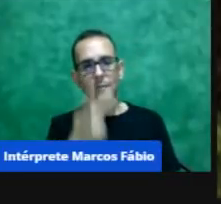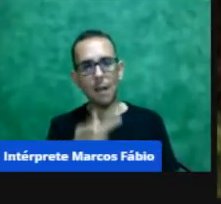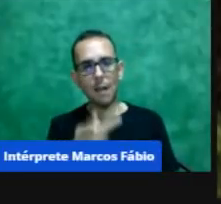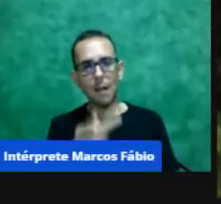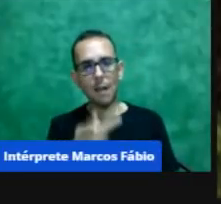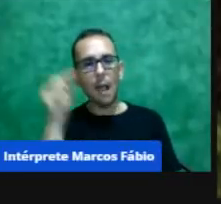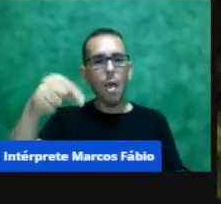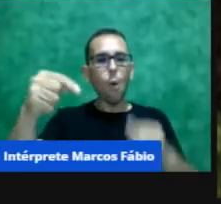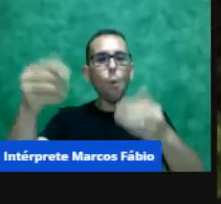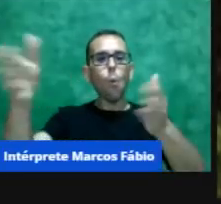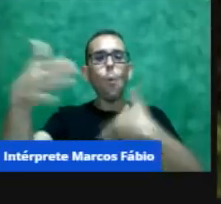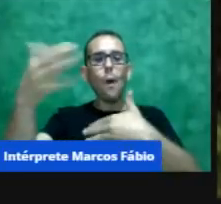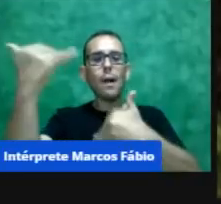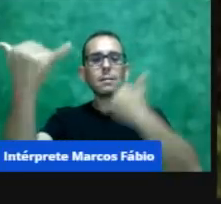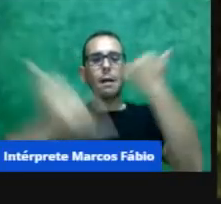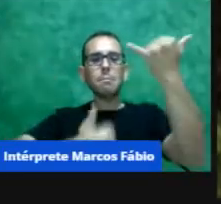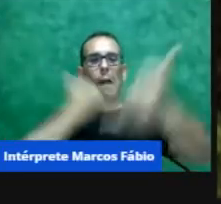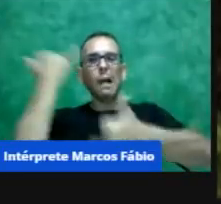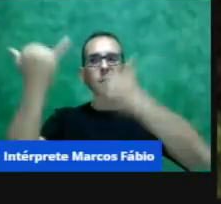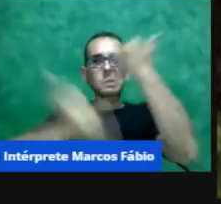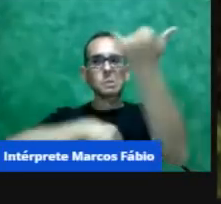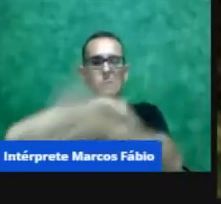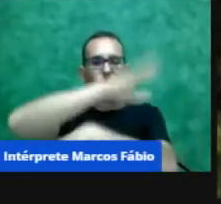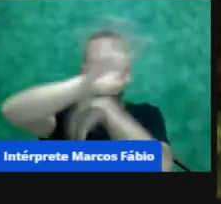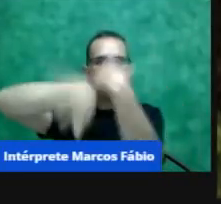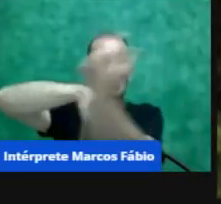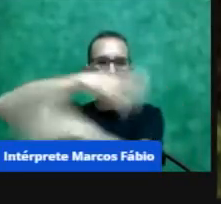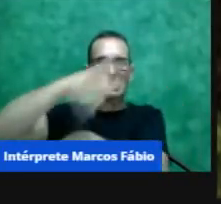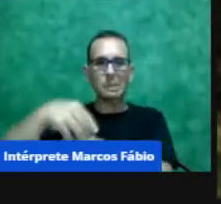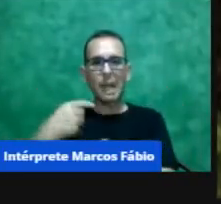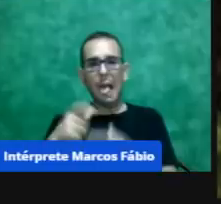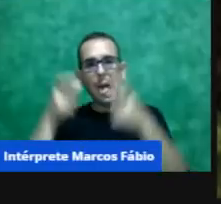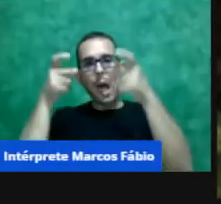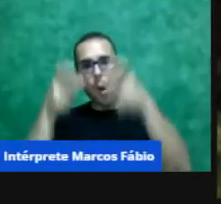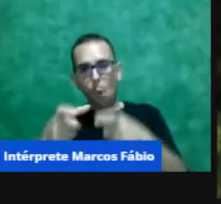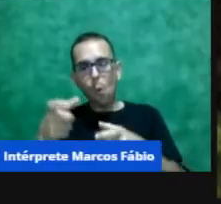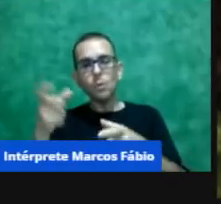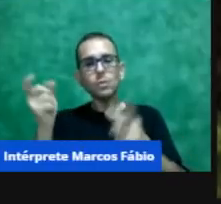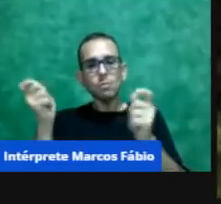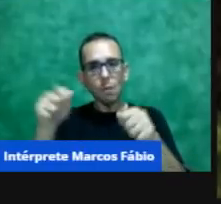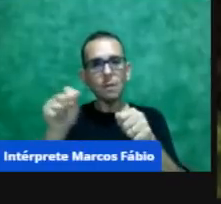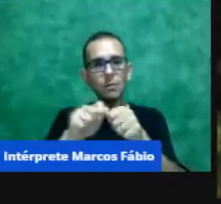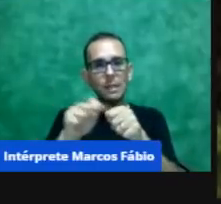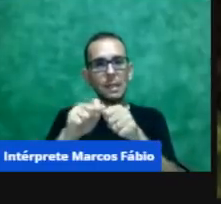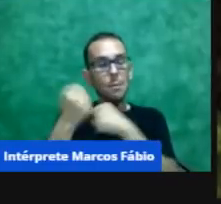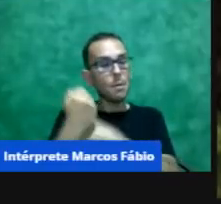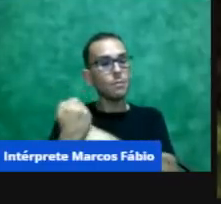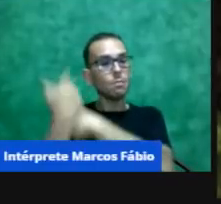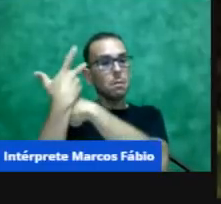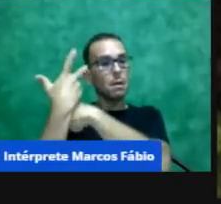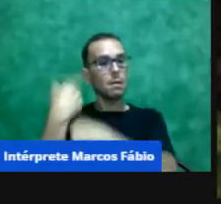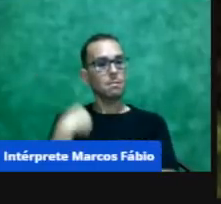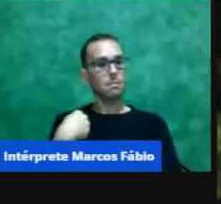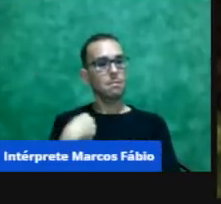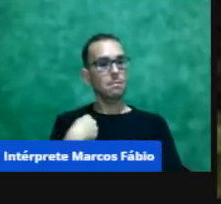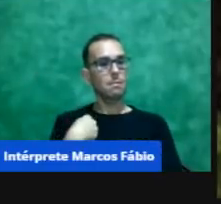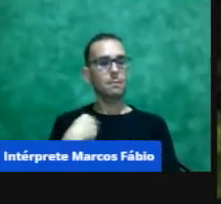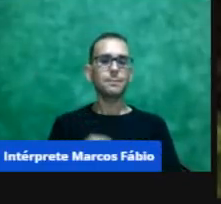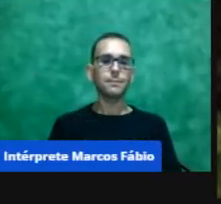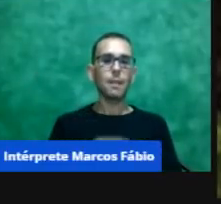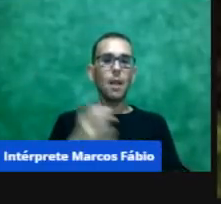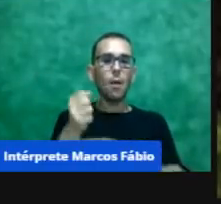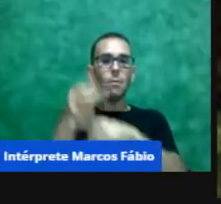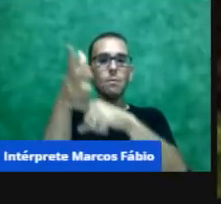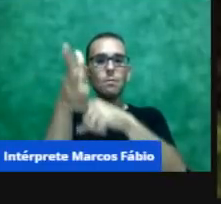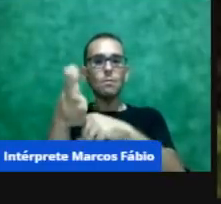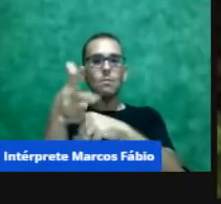da bagunça, né? Aqui é onde eu faço as minhas filmagens. Olha aqui. O pedestal, né?